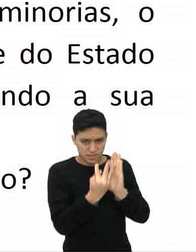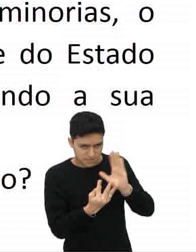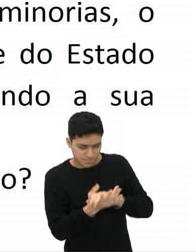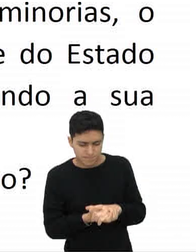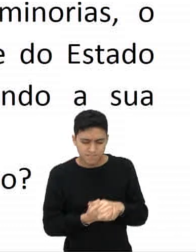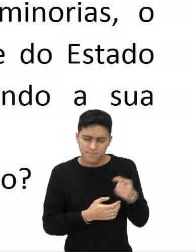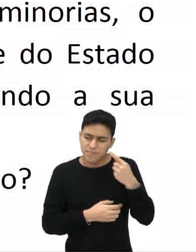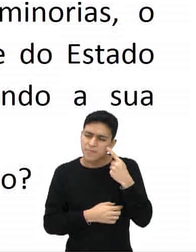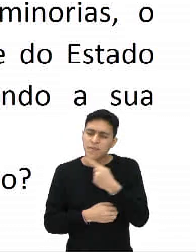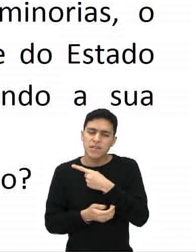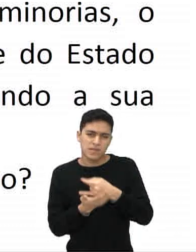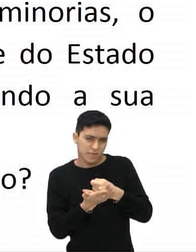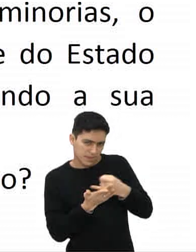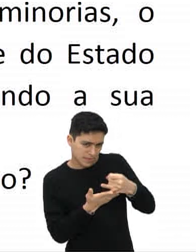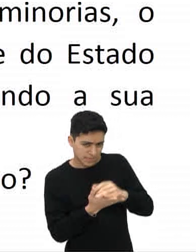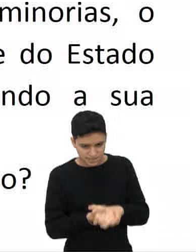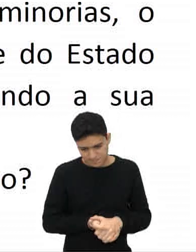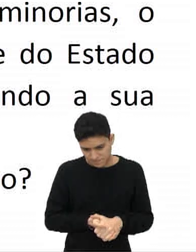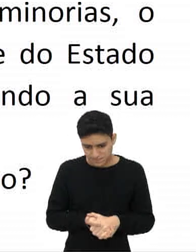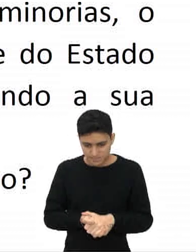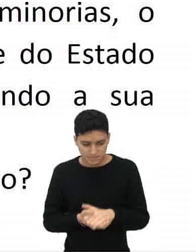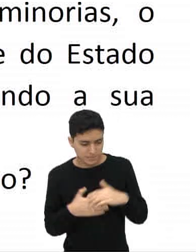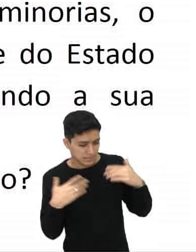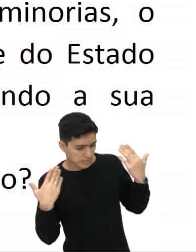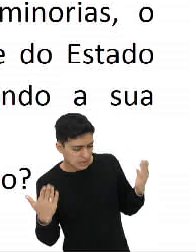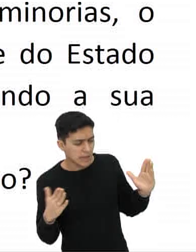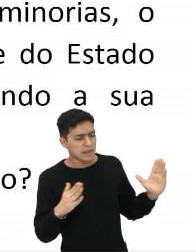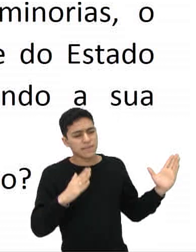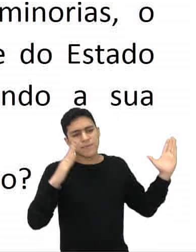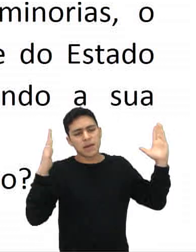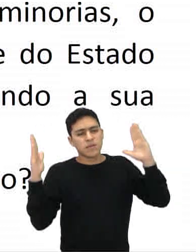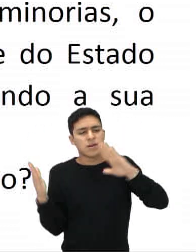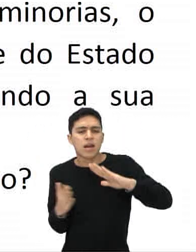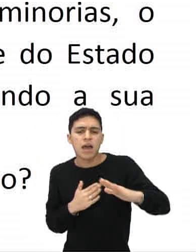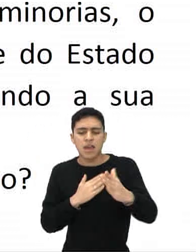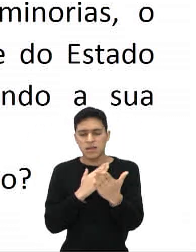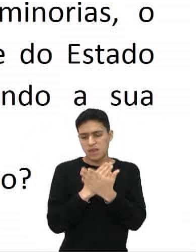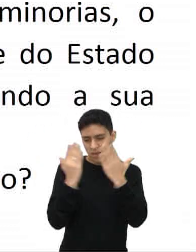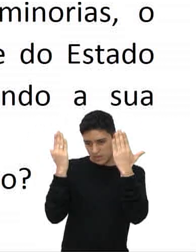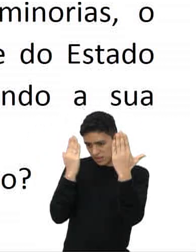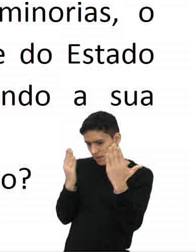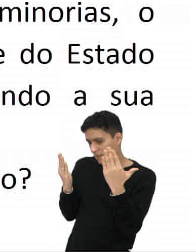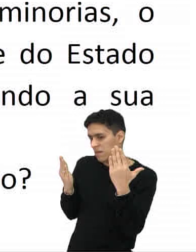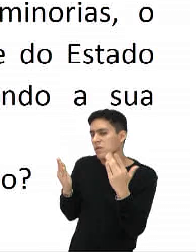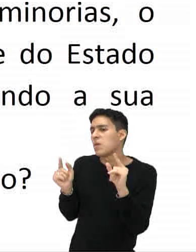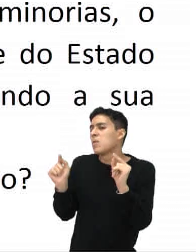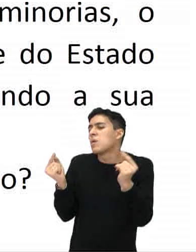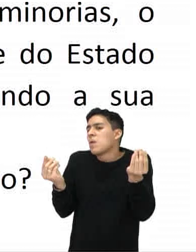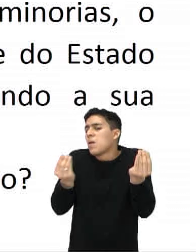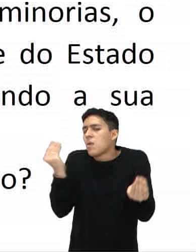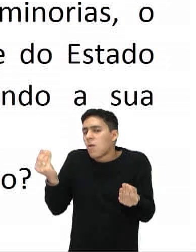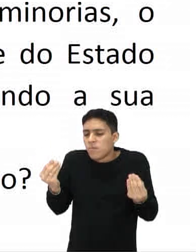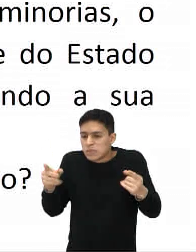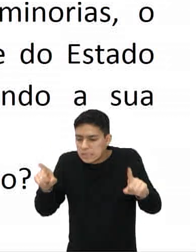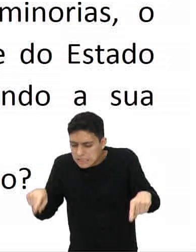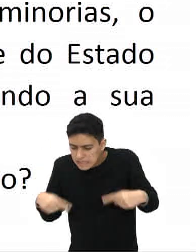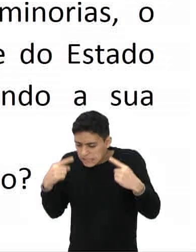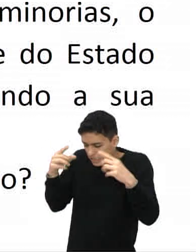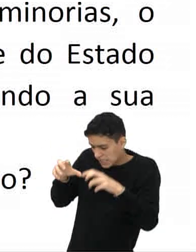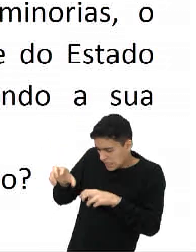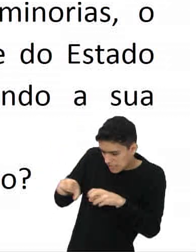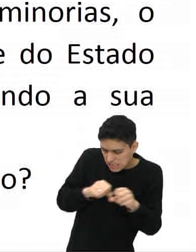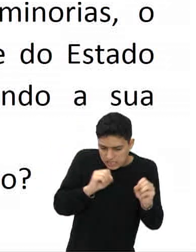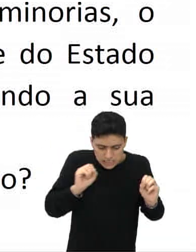Releia um trecho da introdução. Esse panorama auxilia na análise da questão dos desafios para a